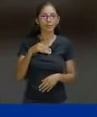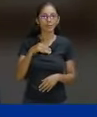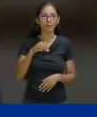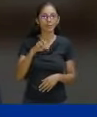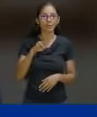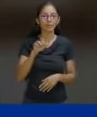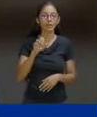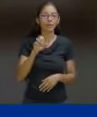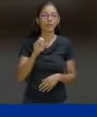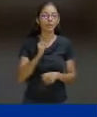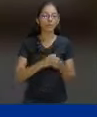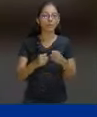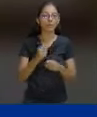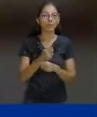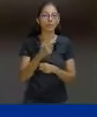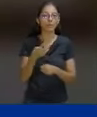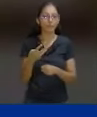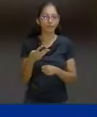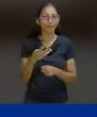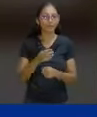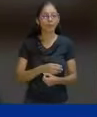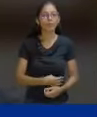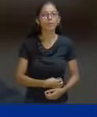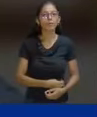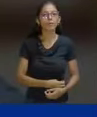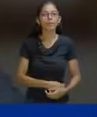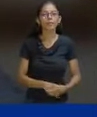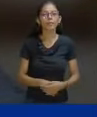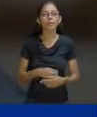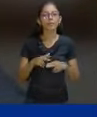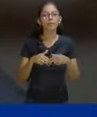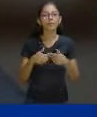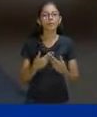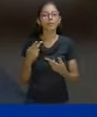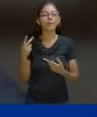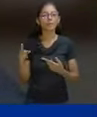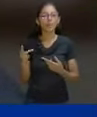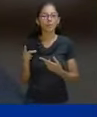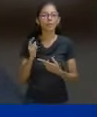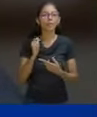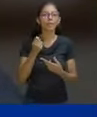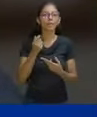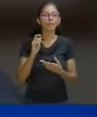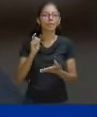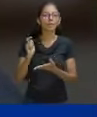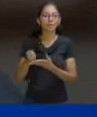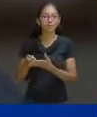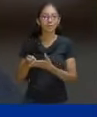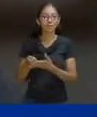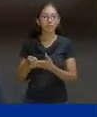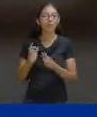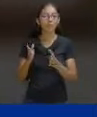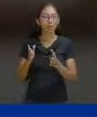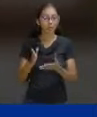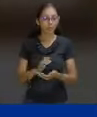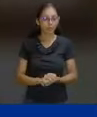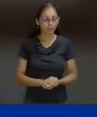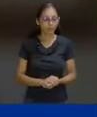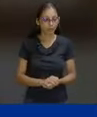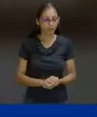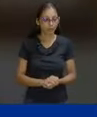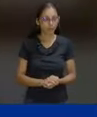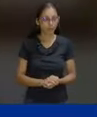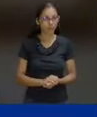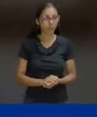infirma, contudo, de que os valores que foram aplicados para o custeio dessas despesas questionadas ele tenha sido expressivo. Todavia,